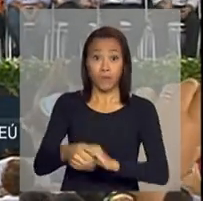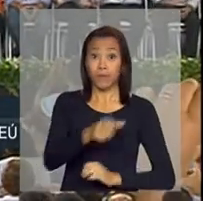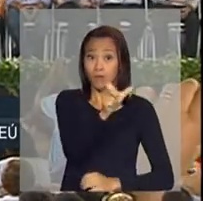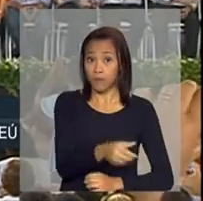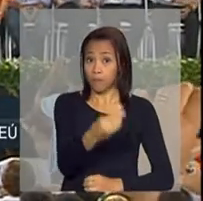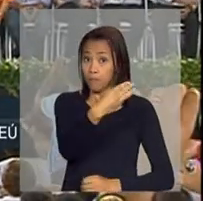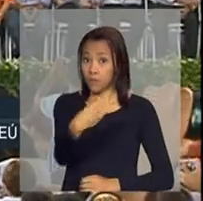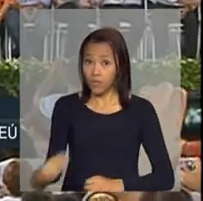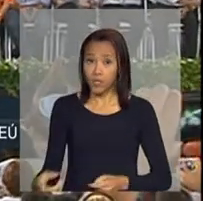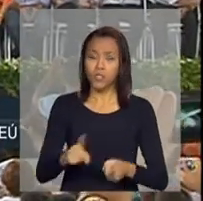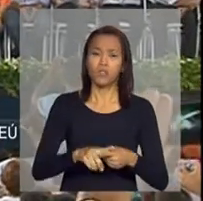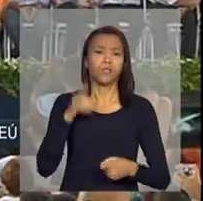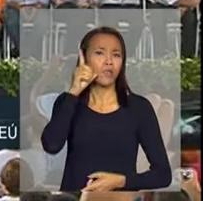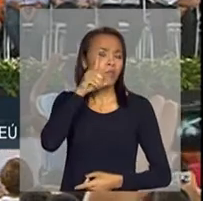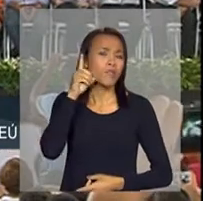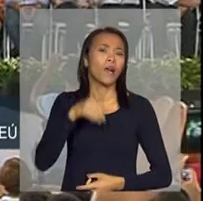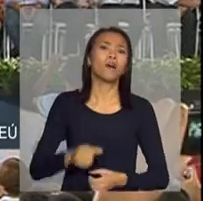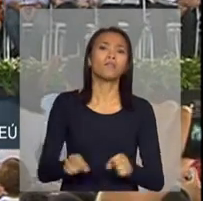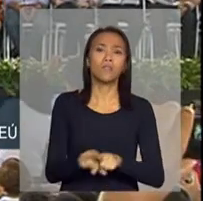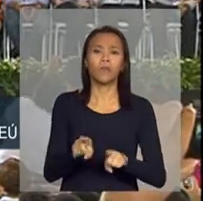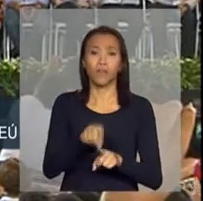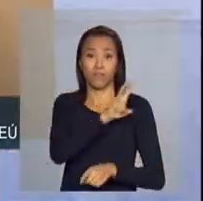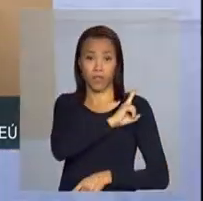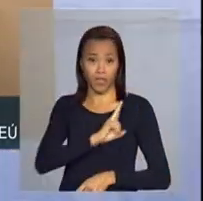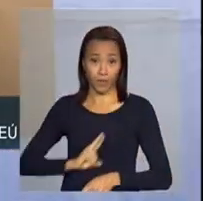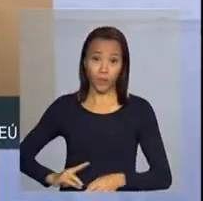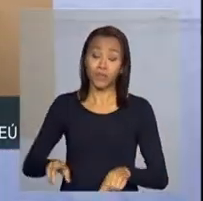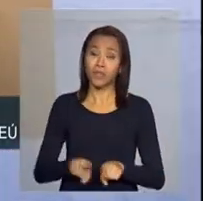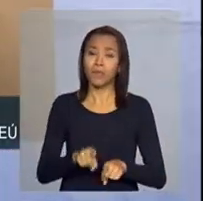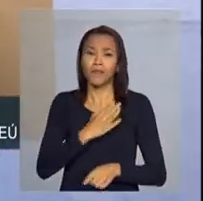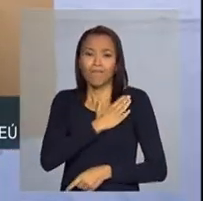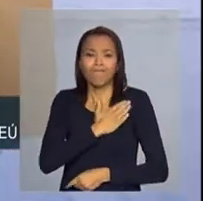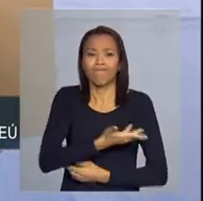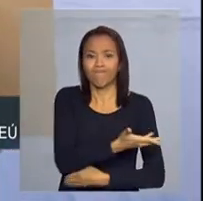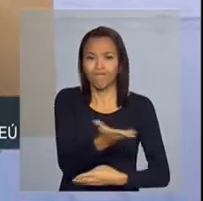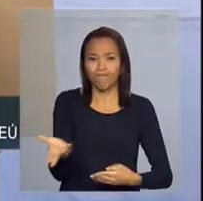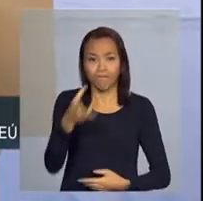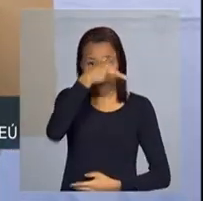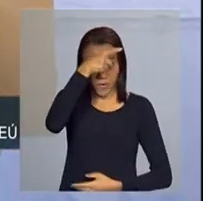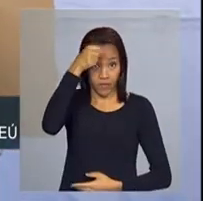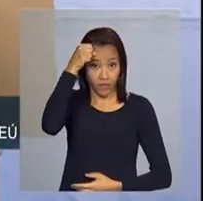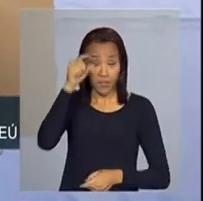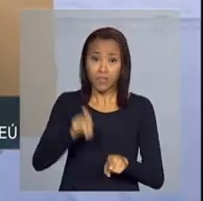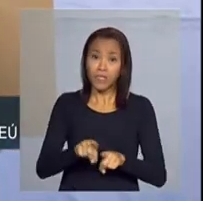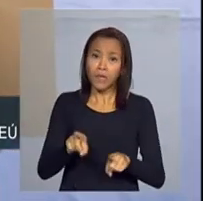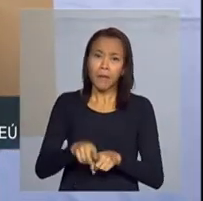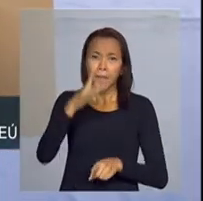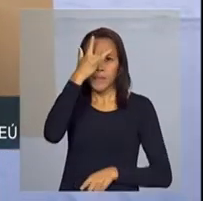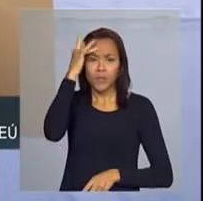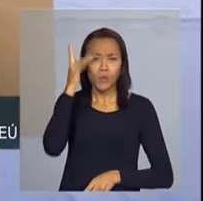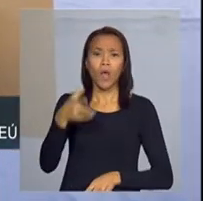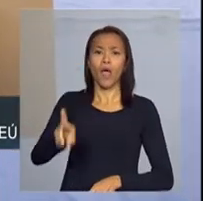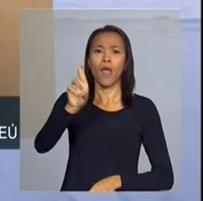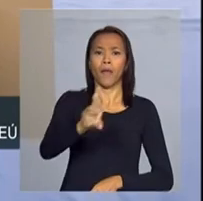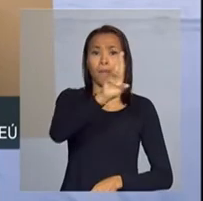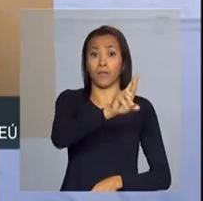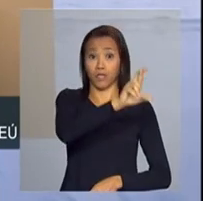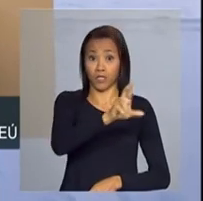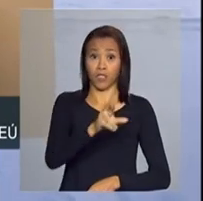deputados, vereadores e caríssimos colegas prefeitos, ilustríssimos representantes dos movimentos